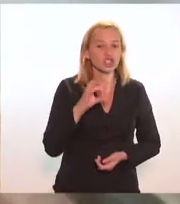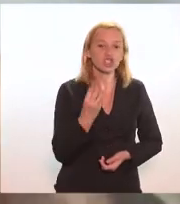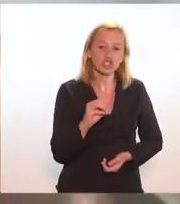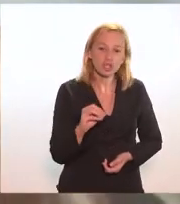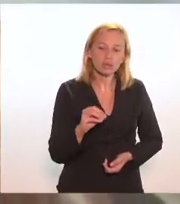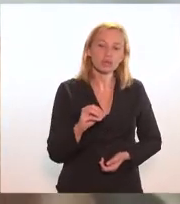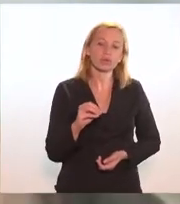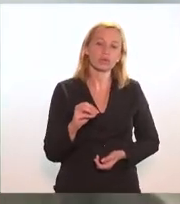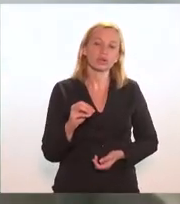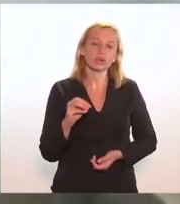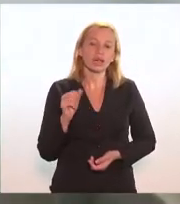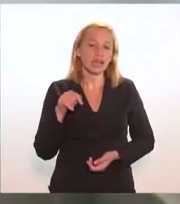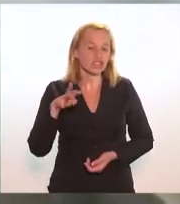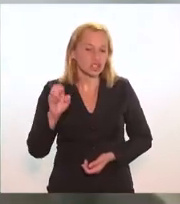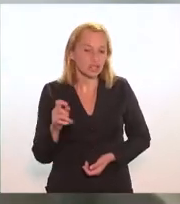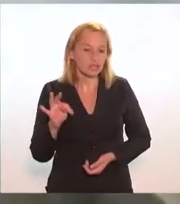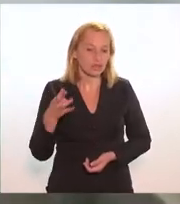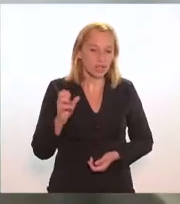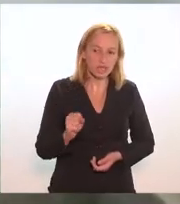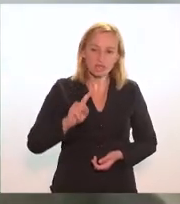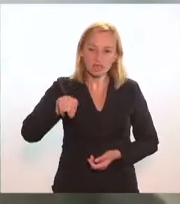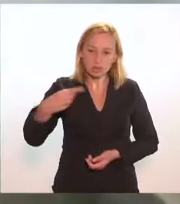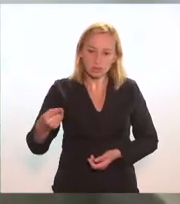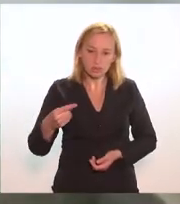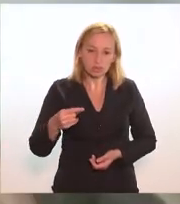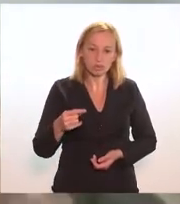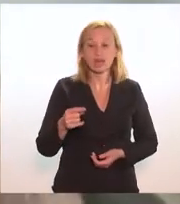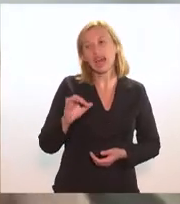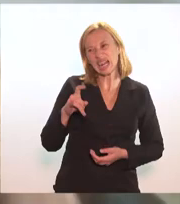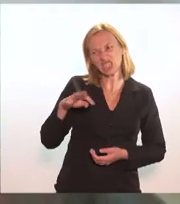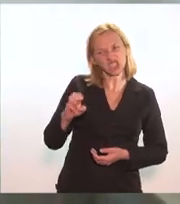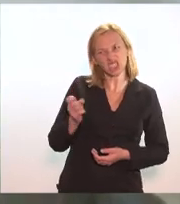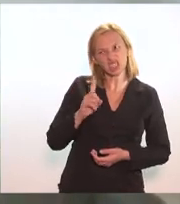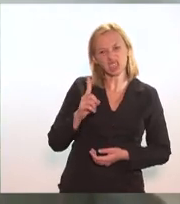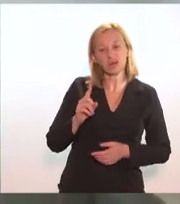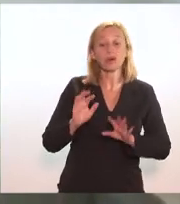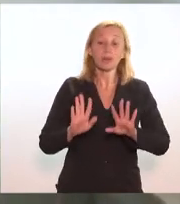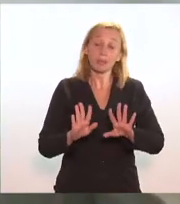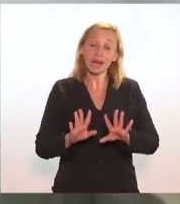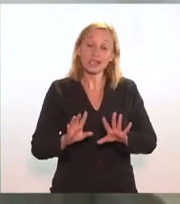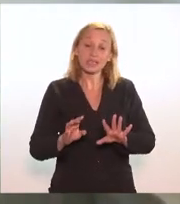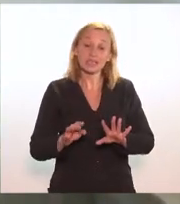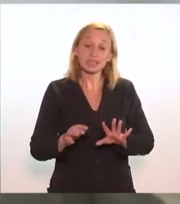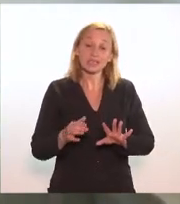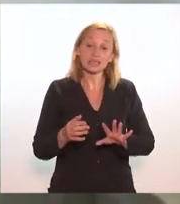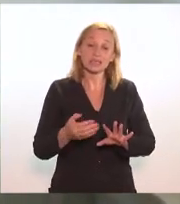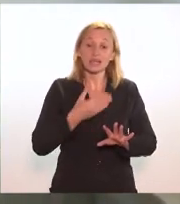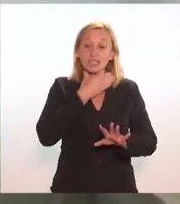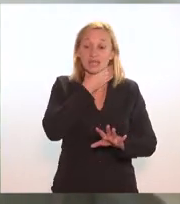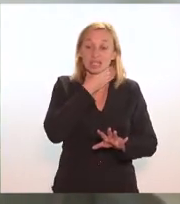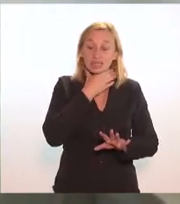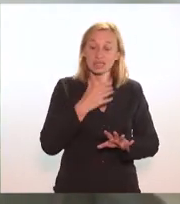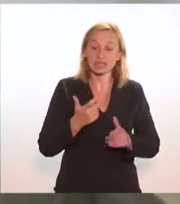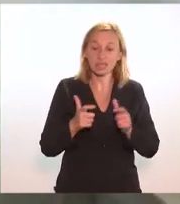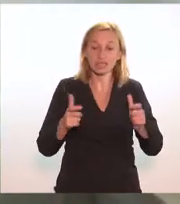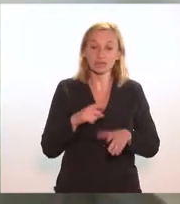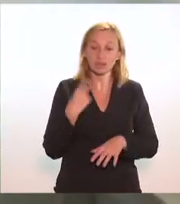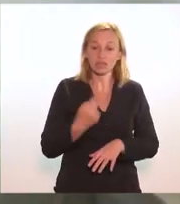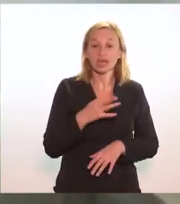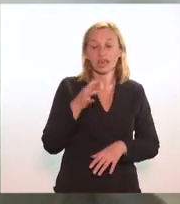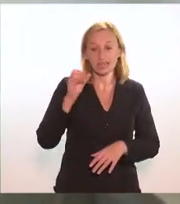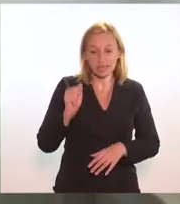Machado, Alexandre Freitas, etc. Alexandre nem tanto, mas que a grande crise nossa é de